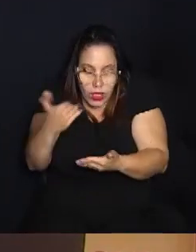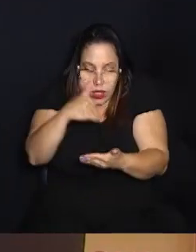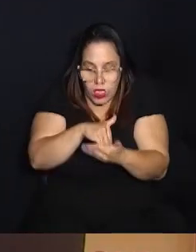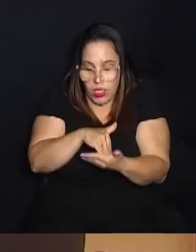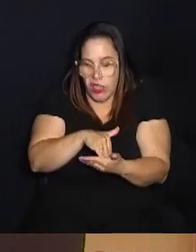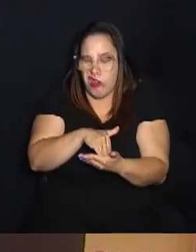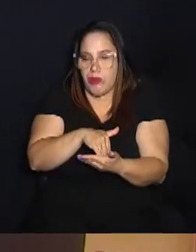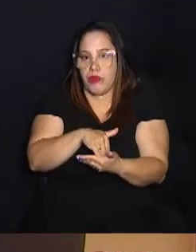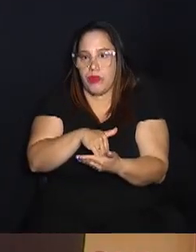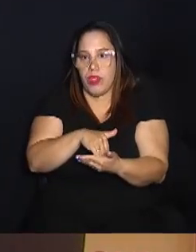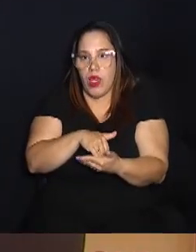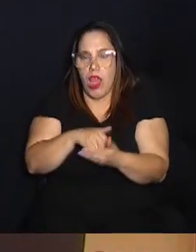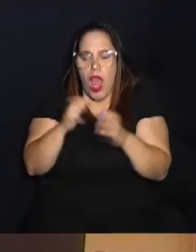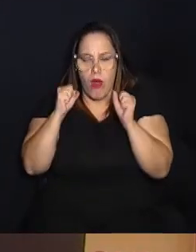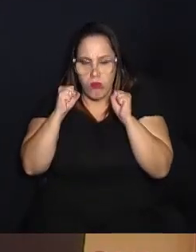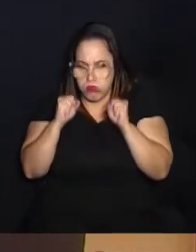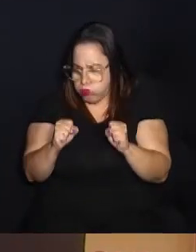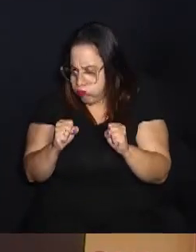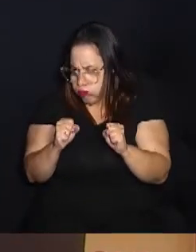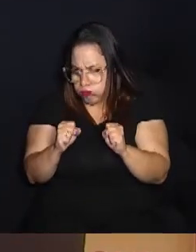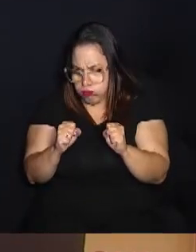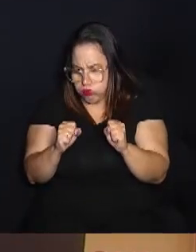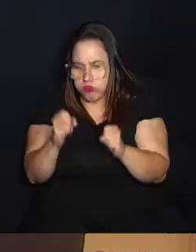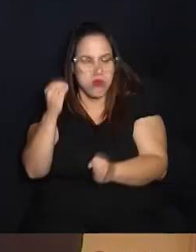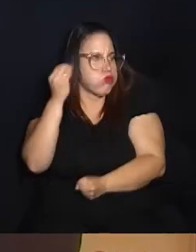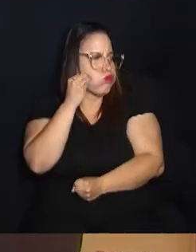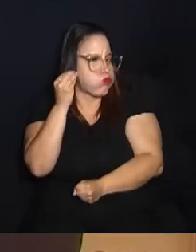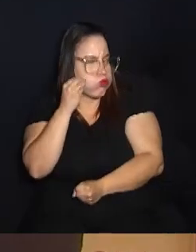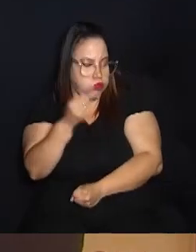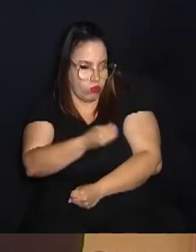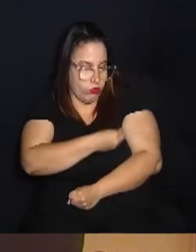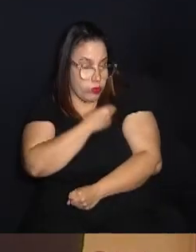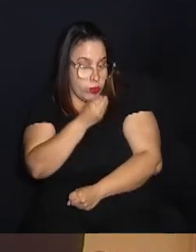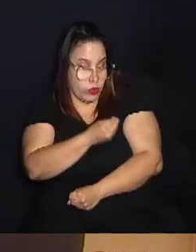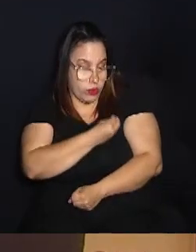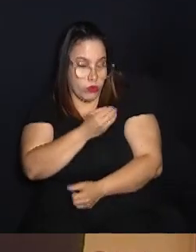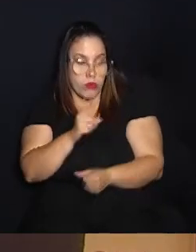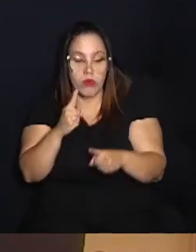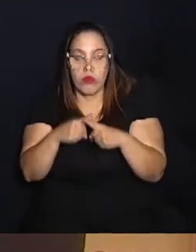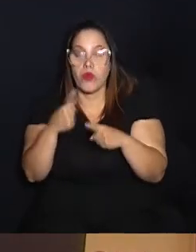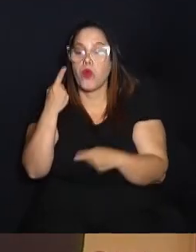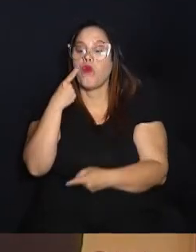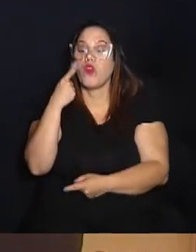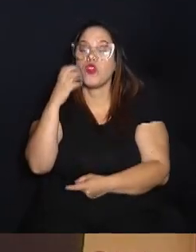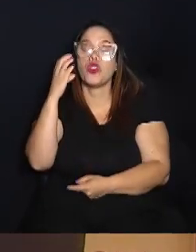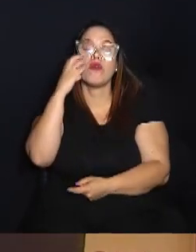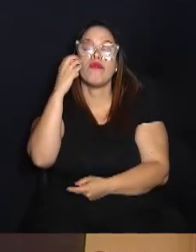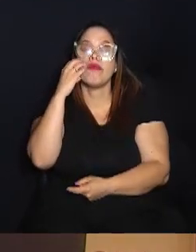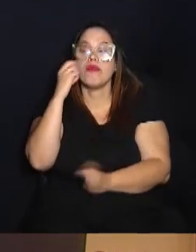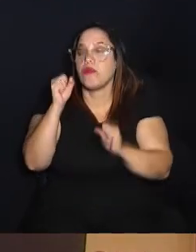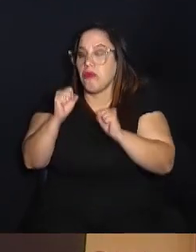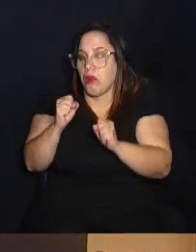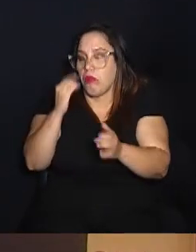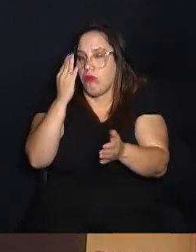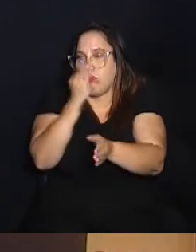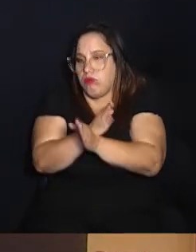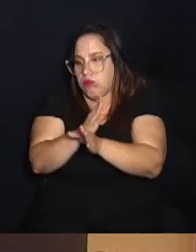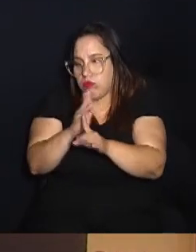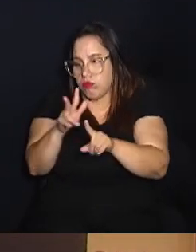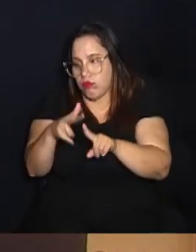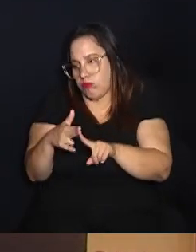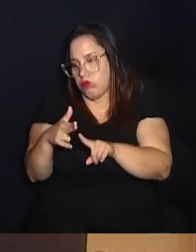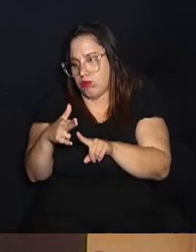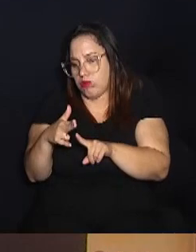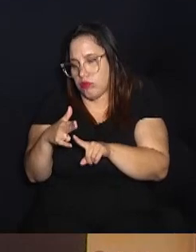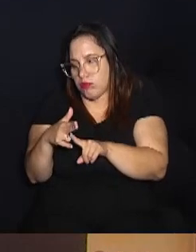traz, a potência da experiência de vida, porque veja, André, nós podemos interromper